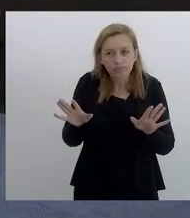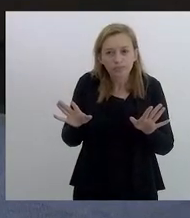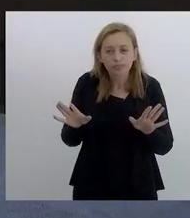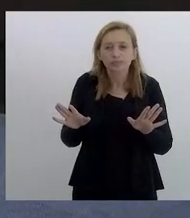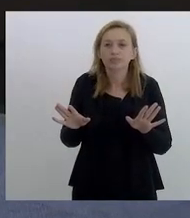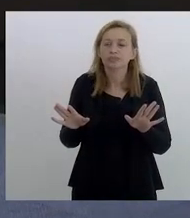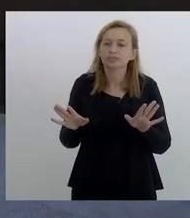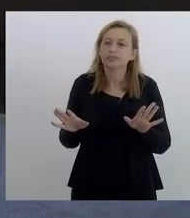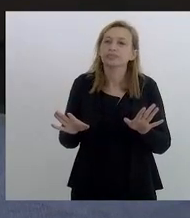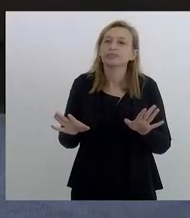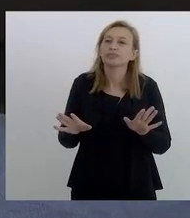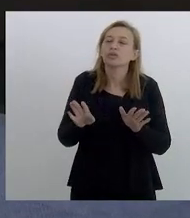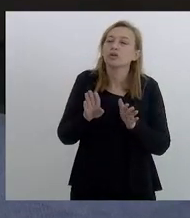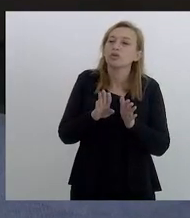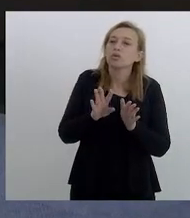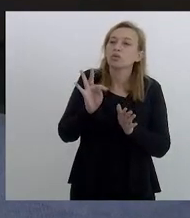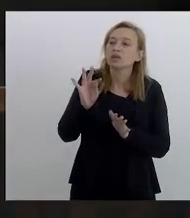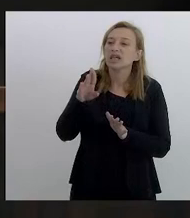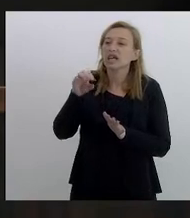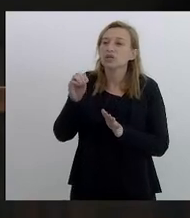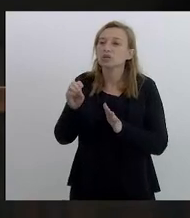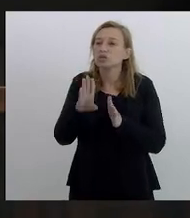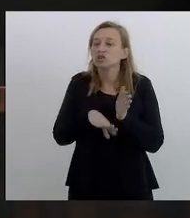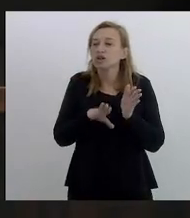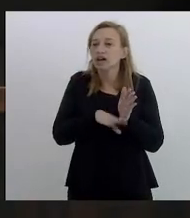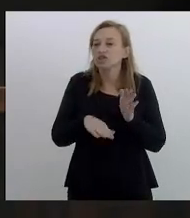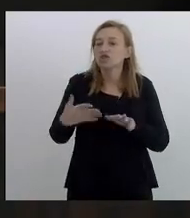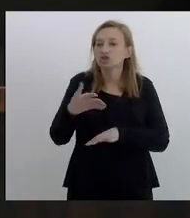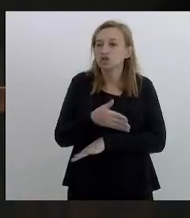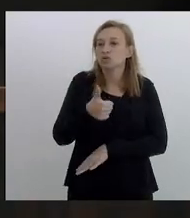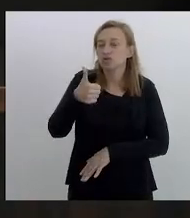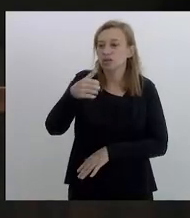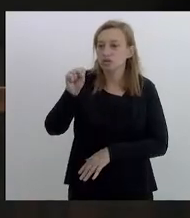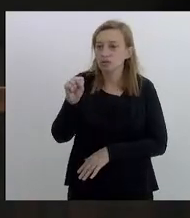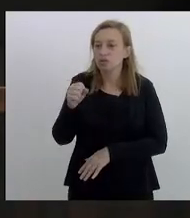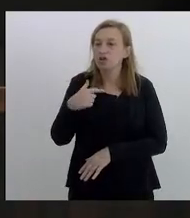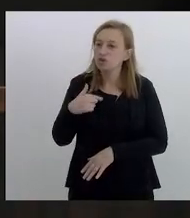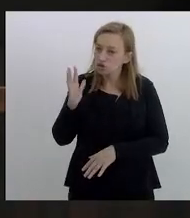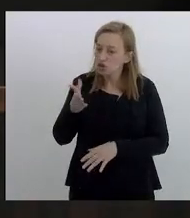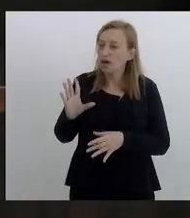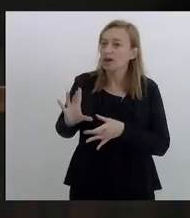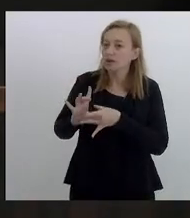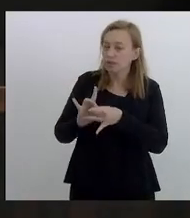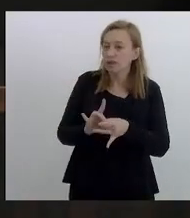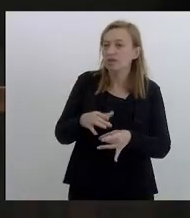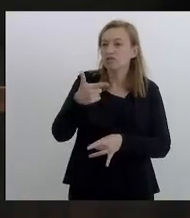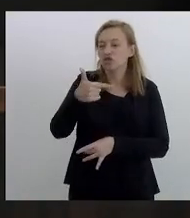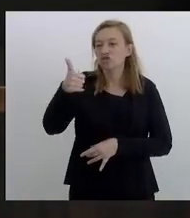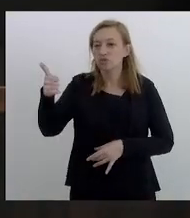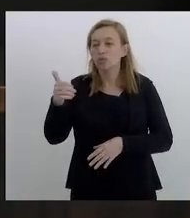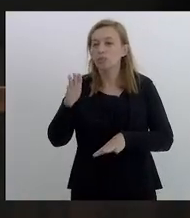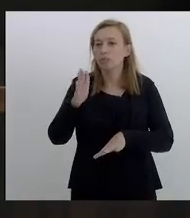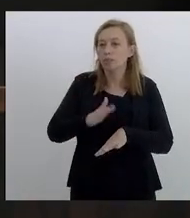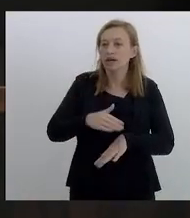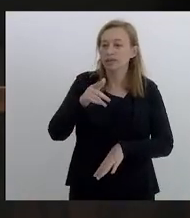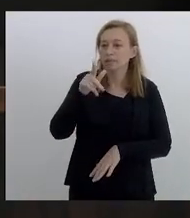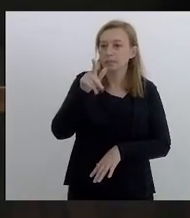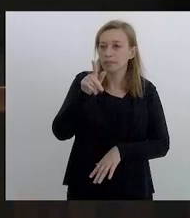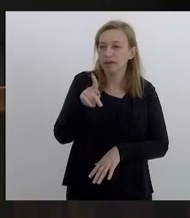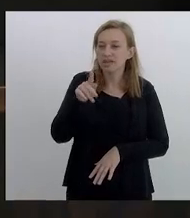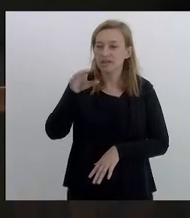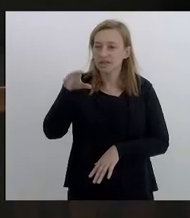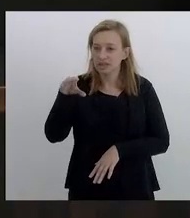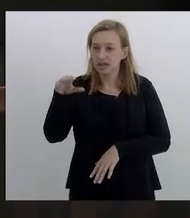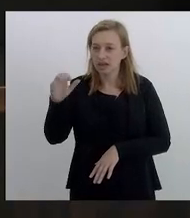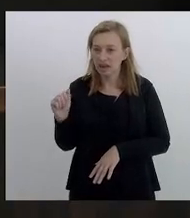ter... O teto de gasto, inclusive, veio para cá com 18, eu já emendei para 21, mais reposição do IPCA. Então...